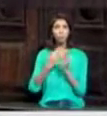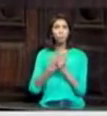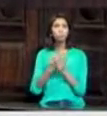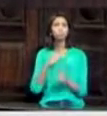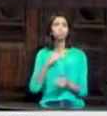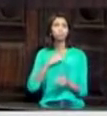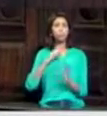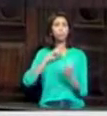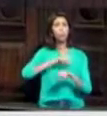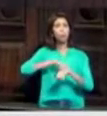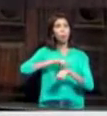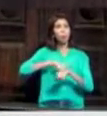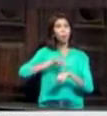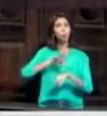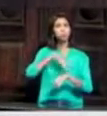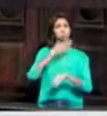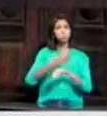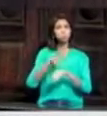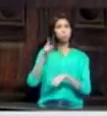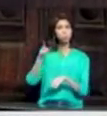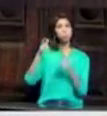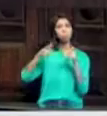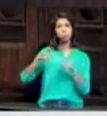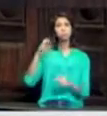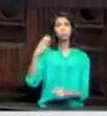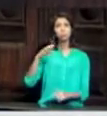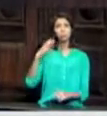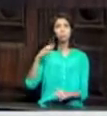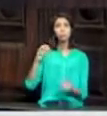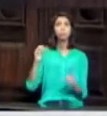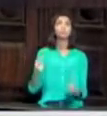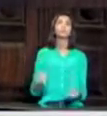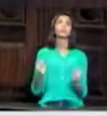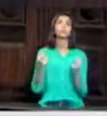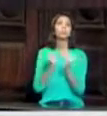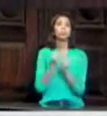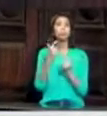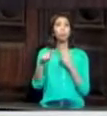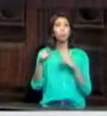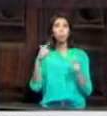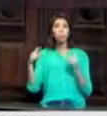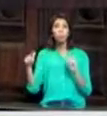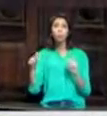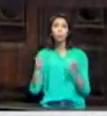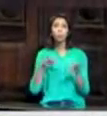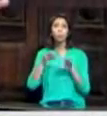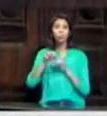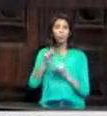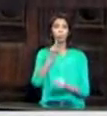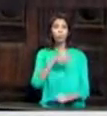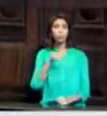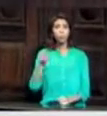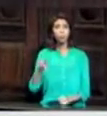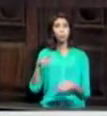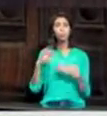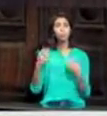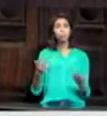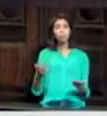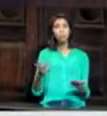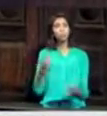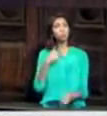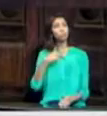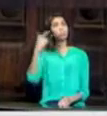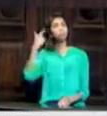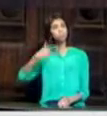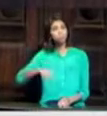educação integral na rede municipal de Niterói, ali ao lado do IEPIC, ao lado do Instituto de Formação de Professores. Eu queria, portanto, de